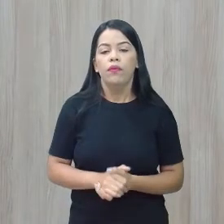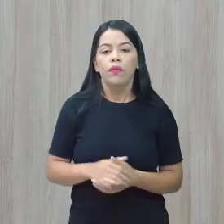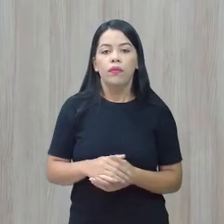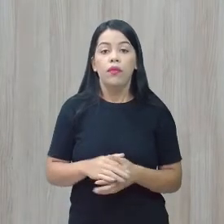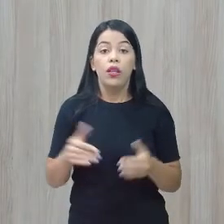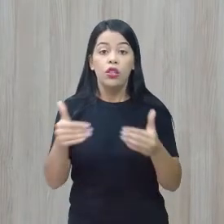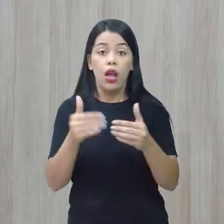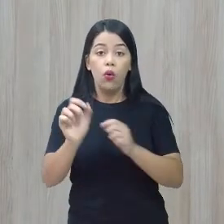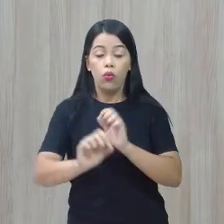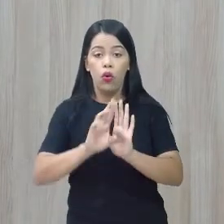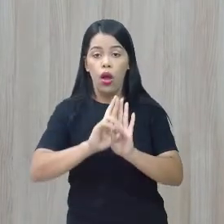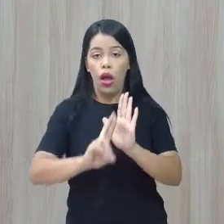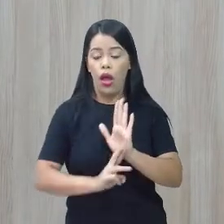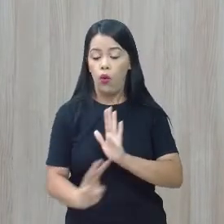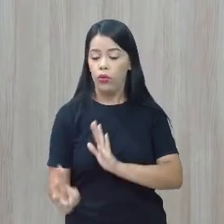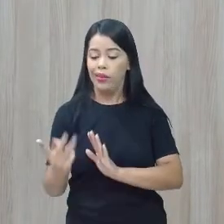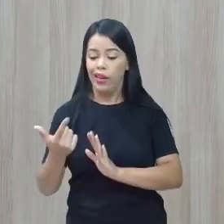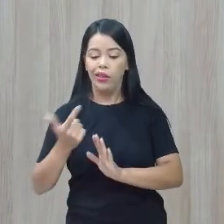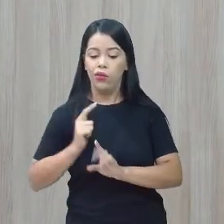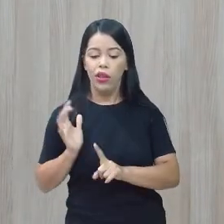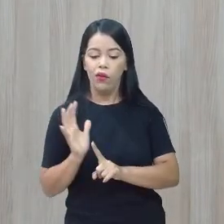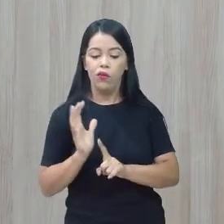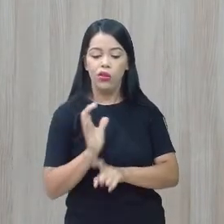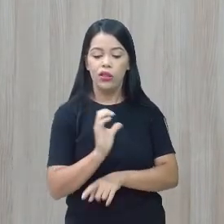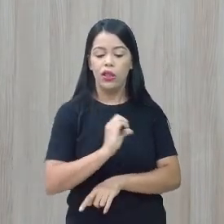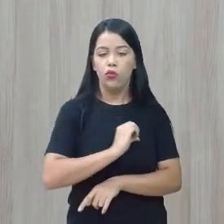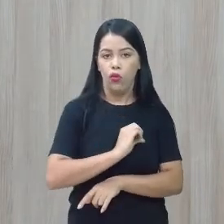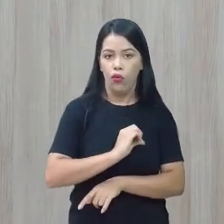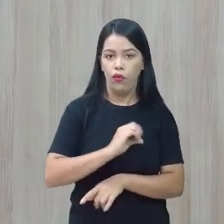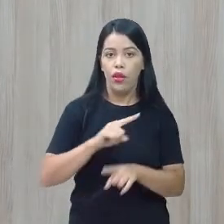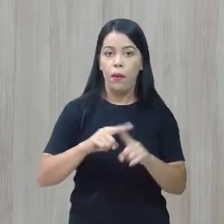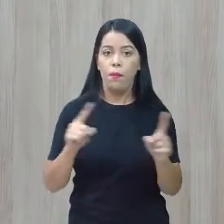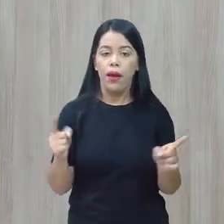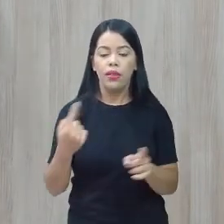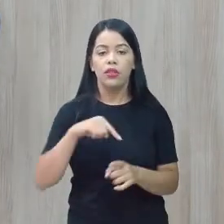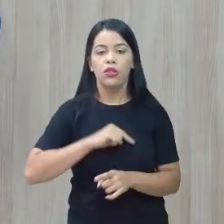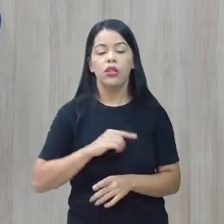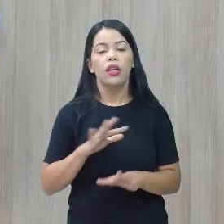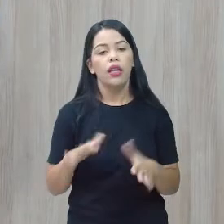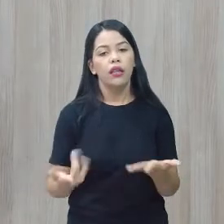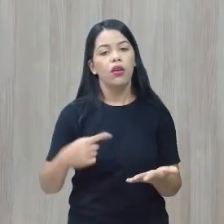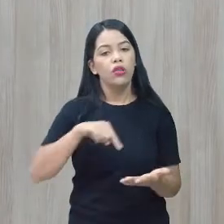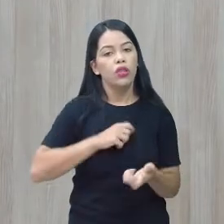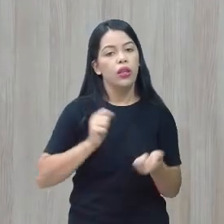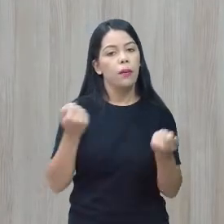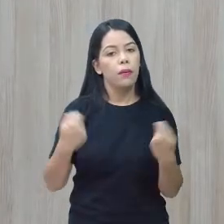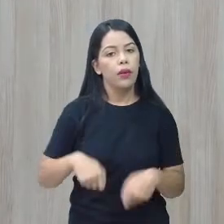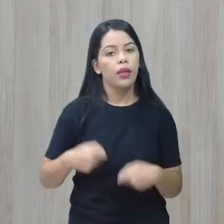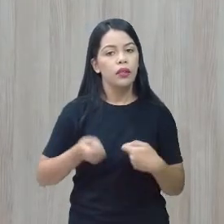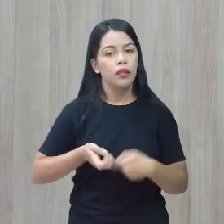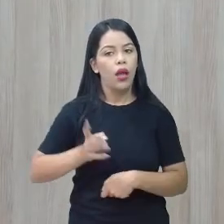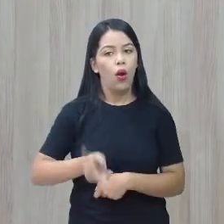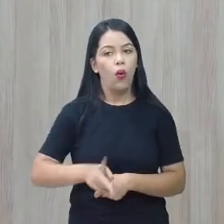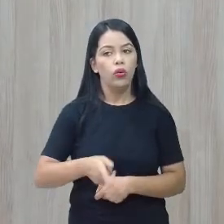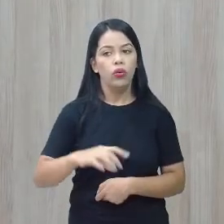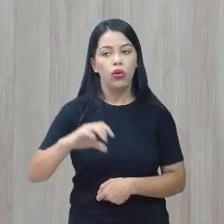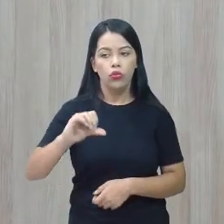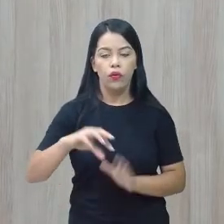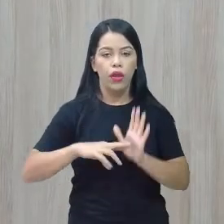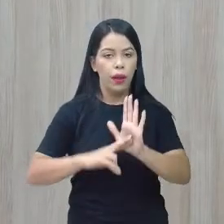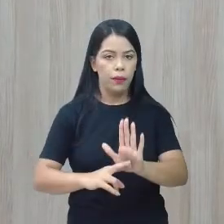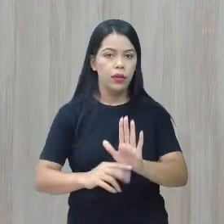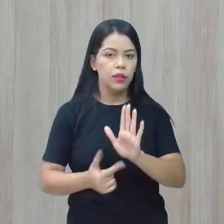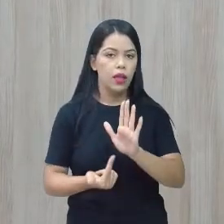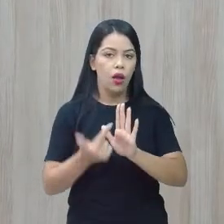ele não vai influenciar no valor desse 9. Então, a gente vai manter o 9 e vai representar o restante dos números